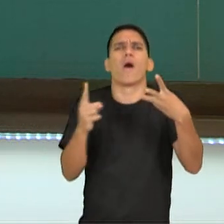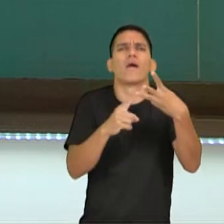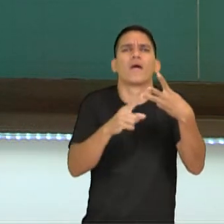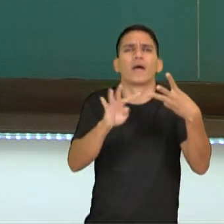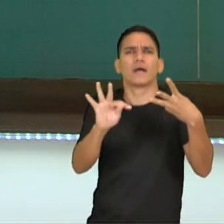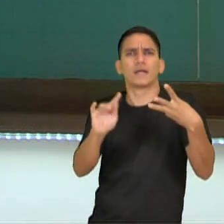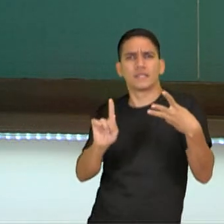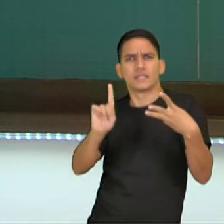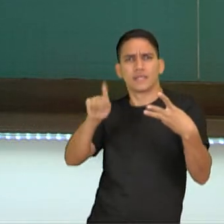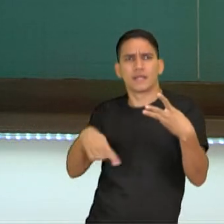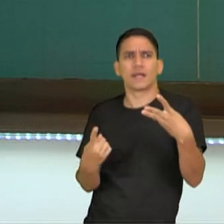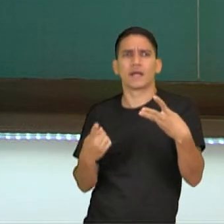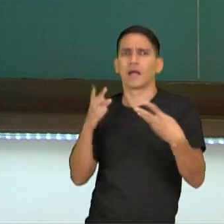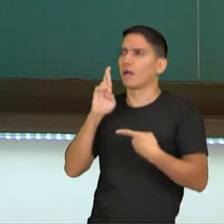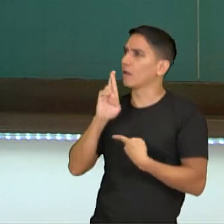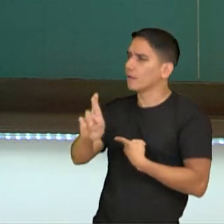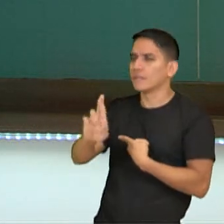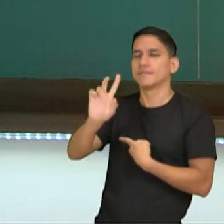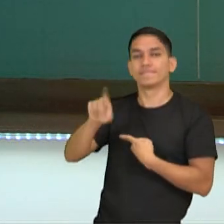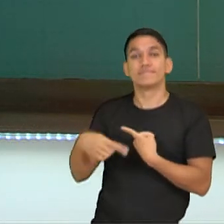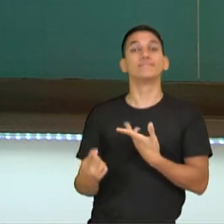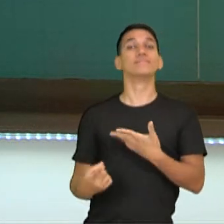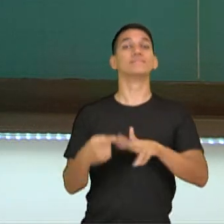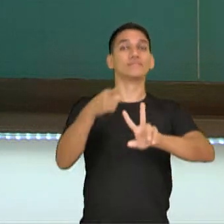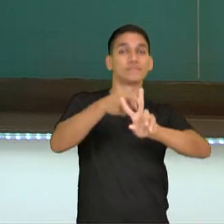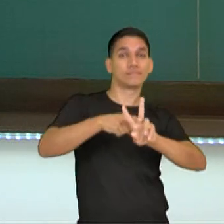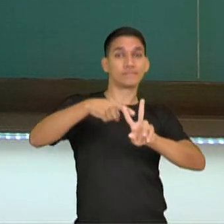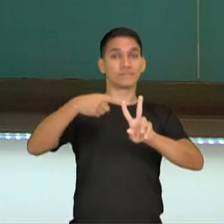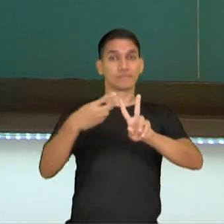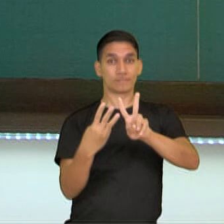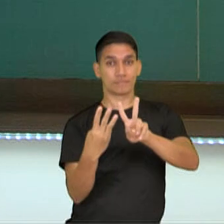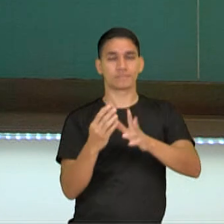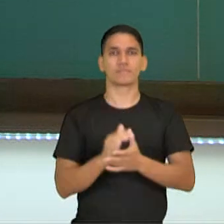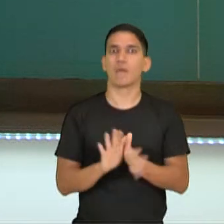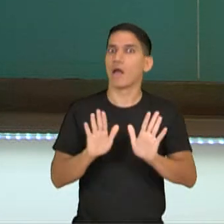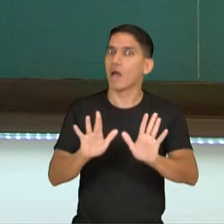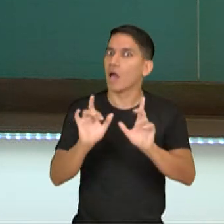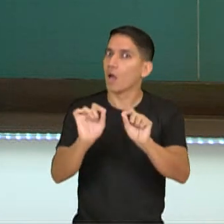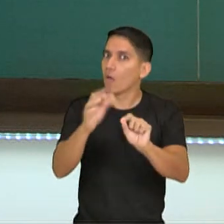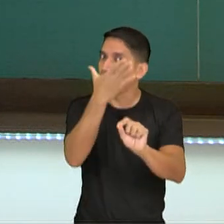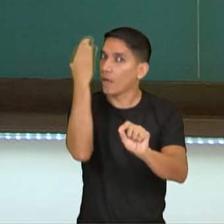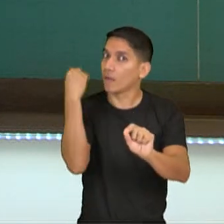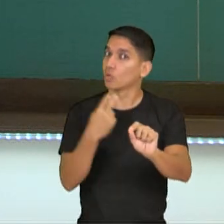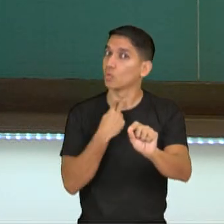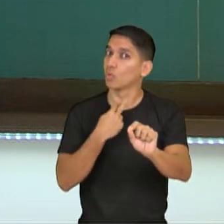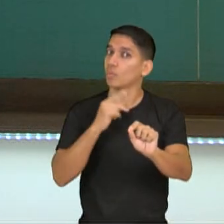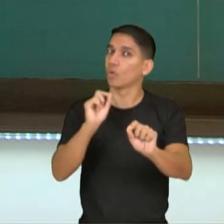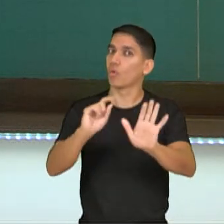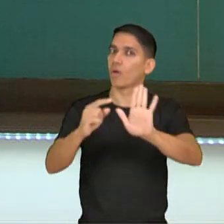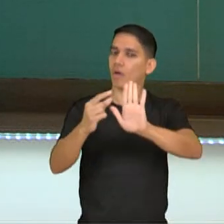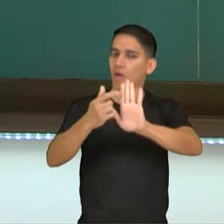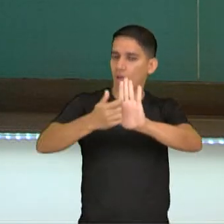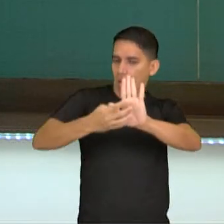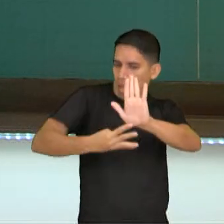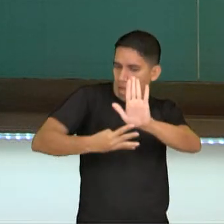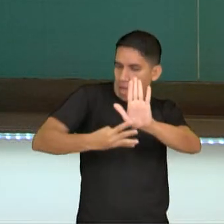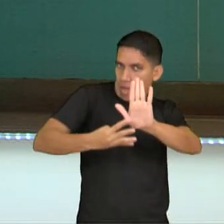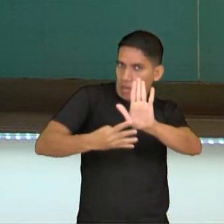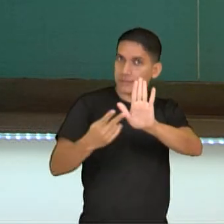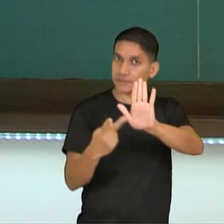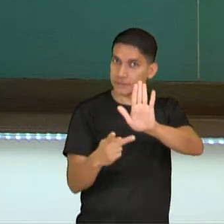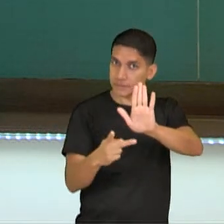60 graus, que é raiz de 3. E agora, não podemos esquecer o sinal. Se ele está no